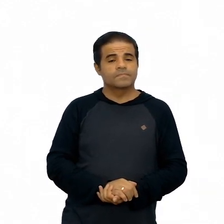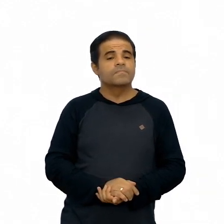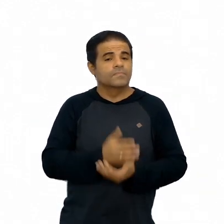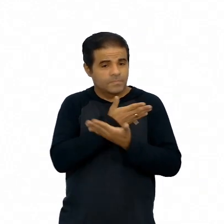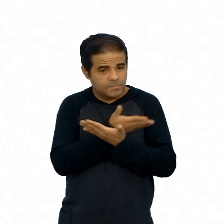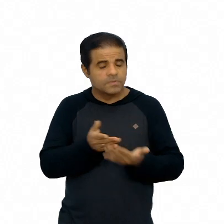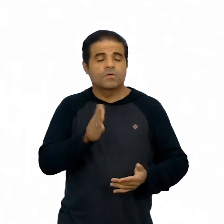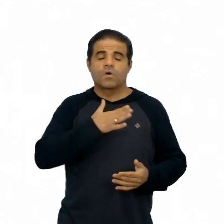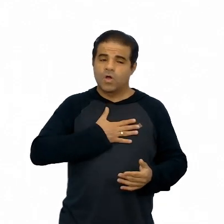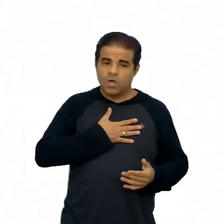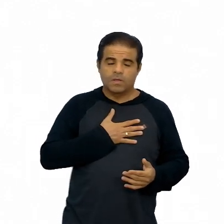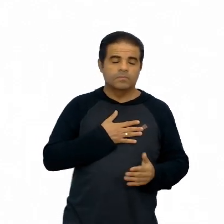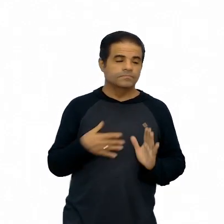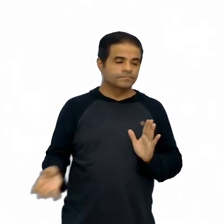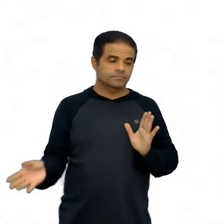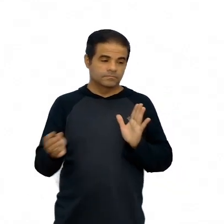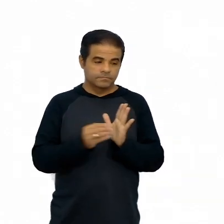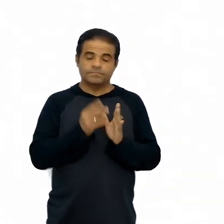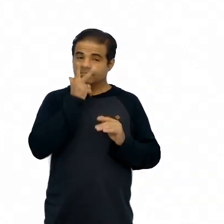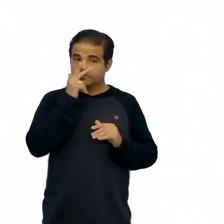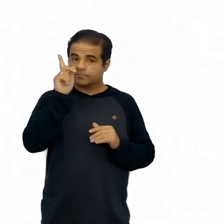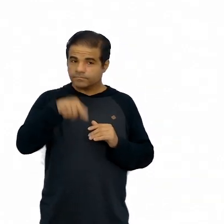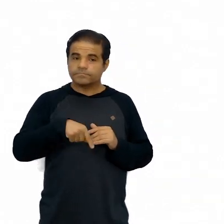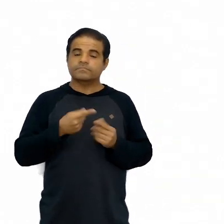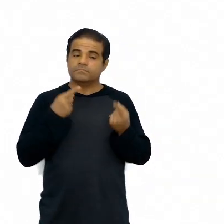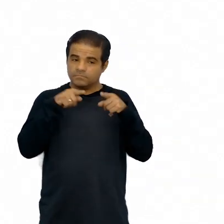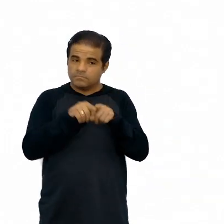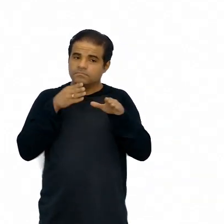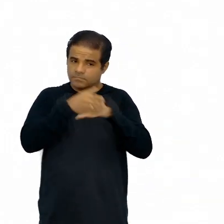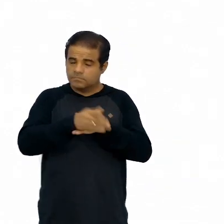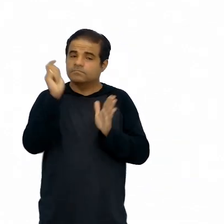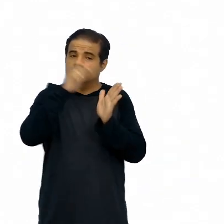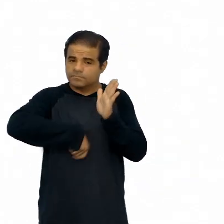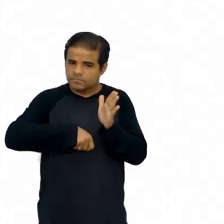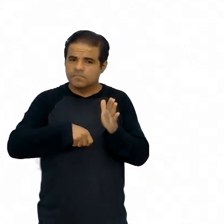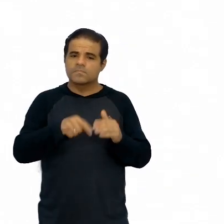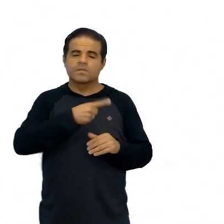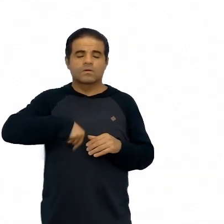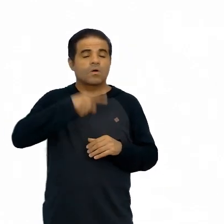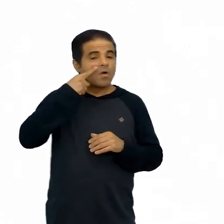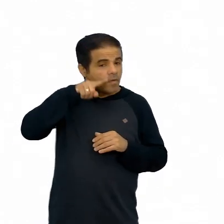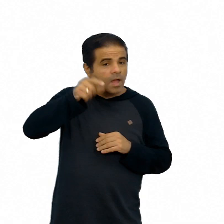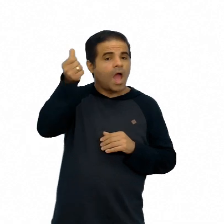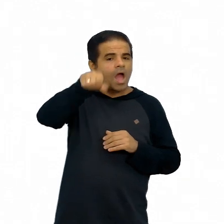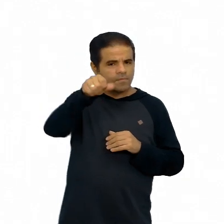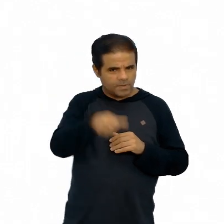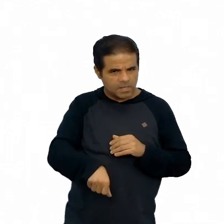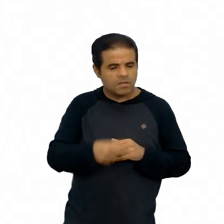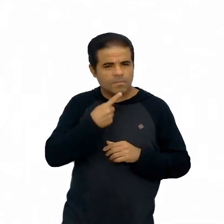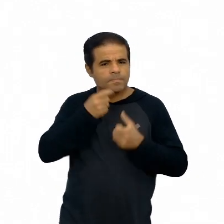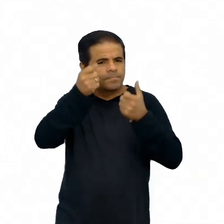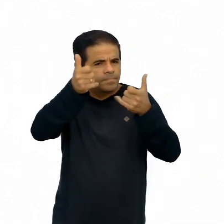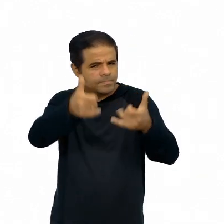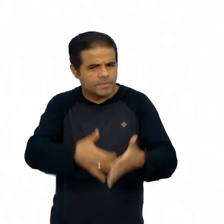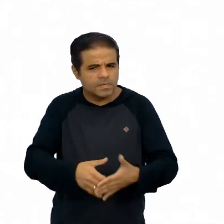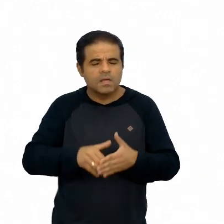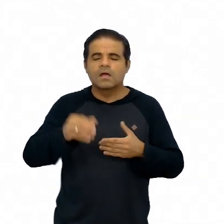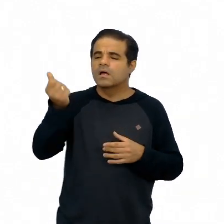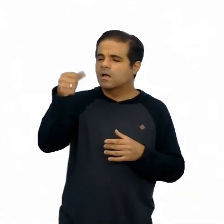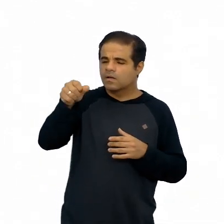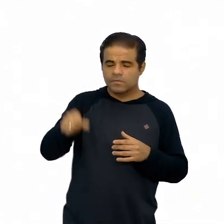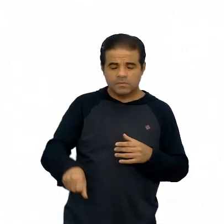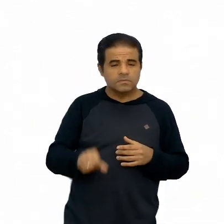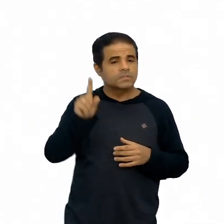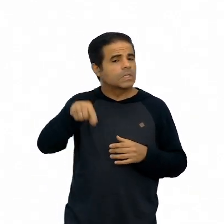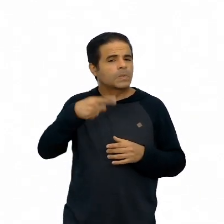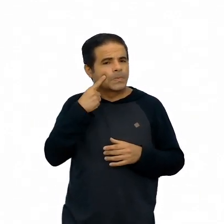que gostam de colocar, eu acho que vale a pena fazer essa participação, registrar a nossa avaliação lá, né, para falar um pouquinho a respeito dessa avaliação,